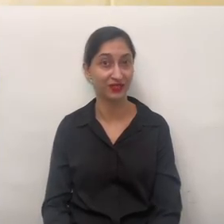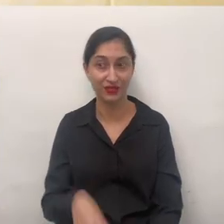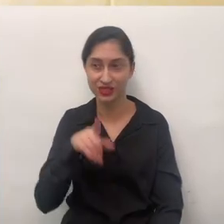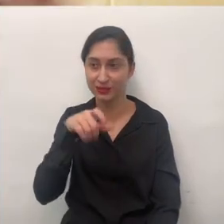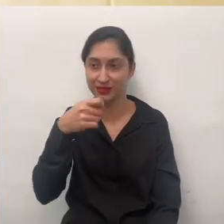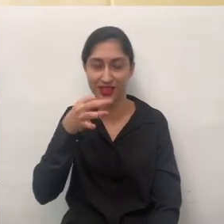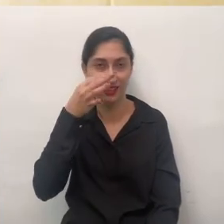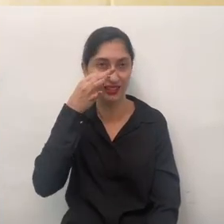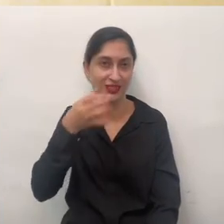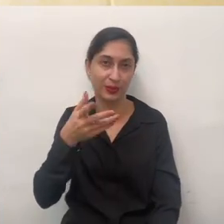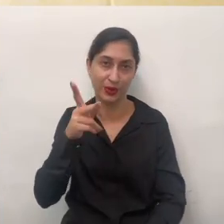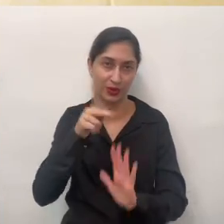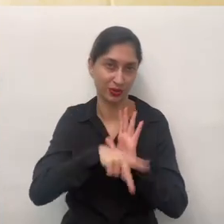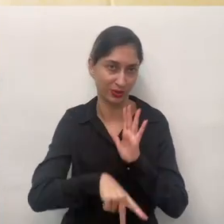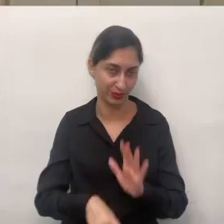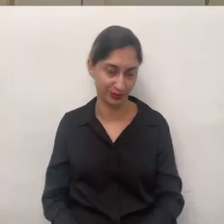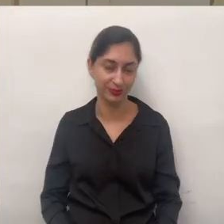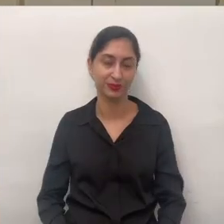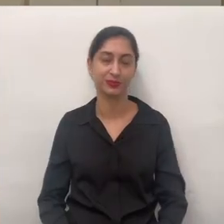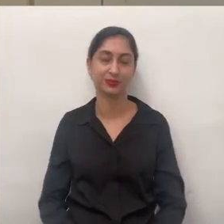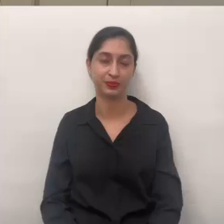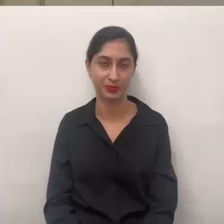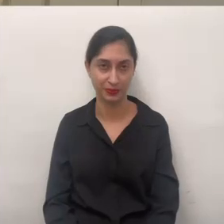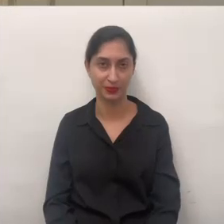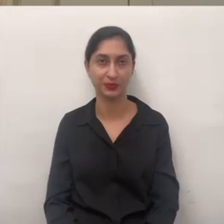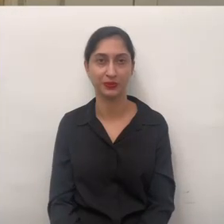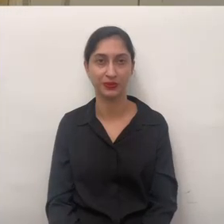você tem que escutar o projeto, né?